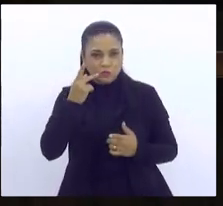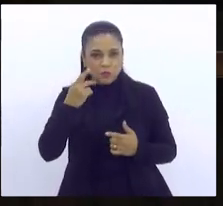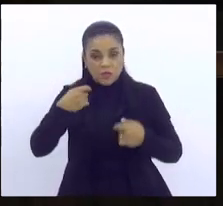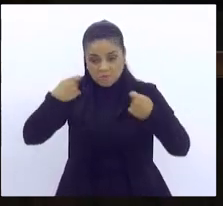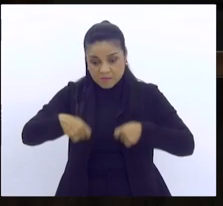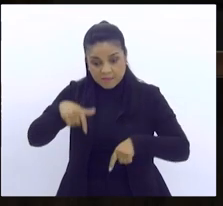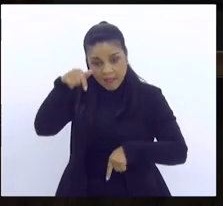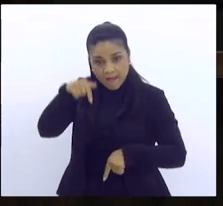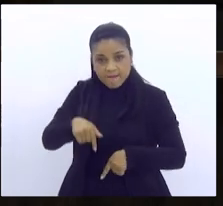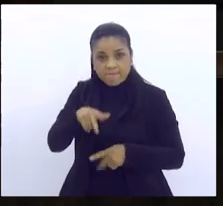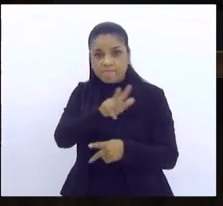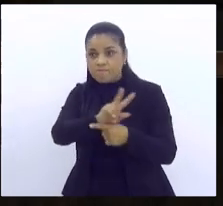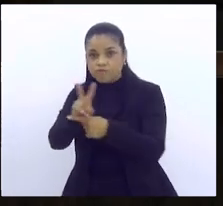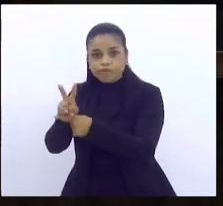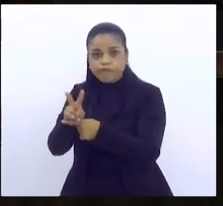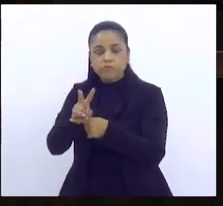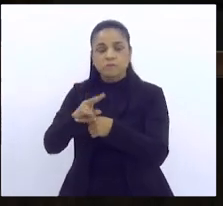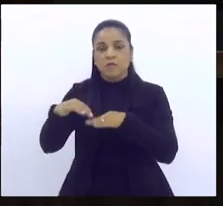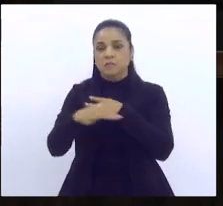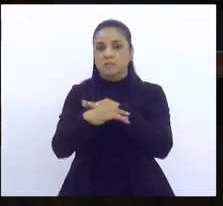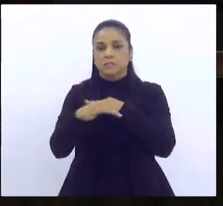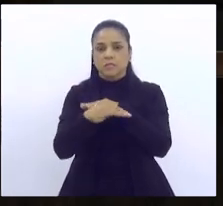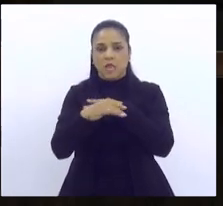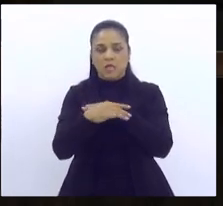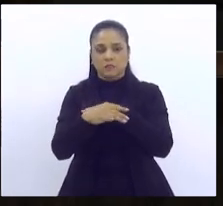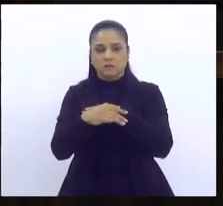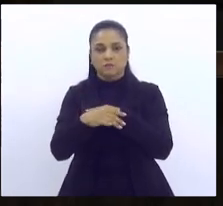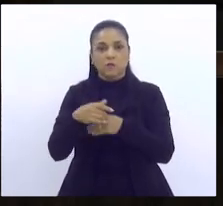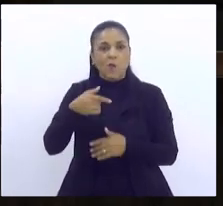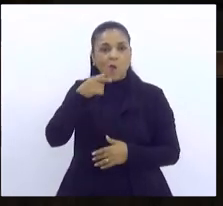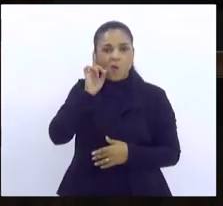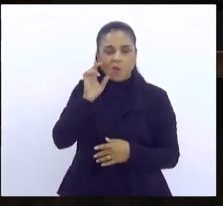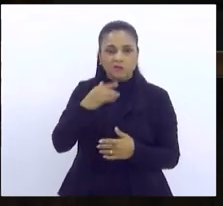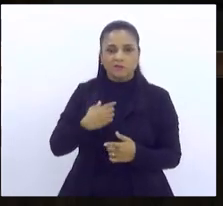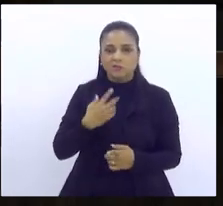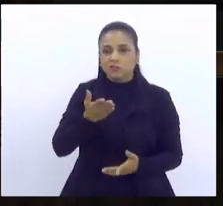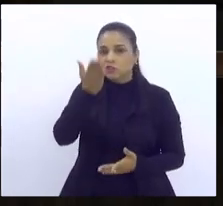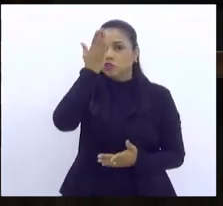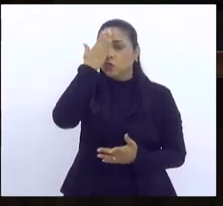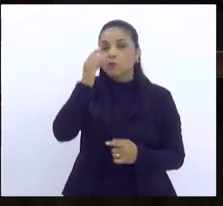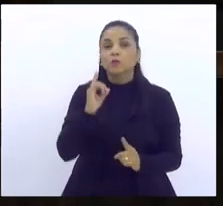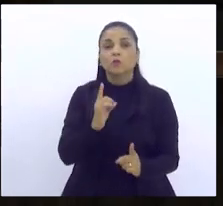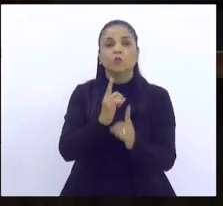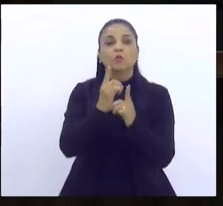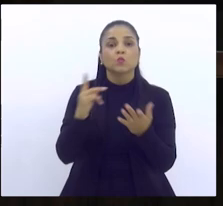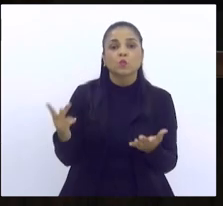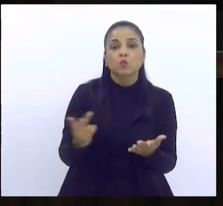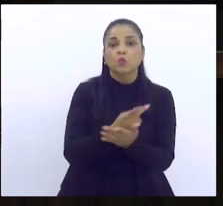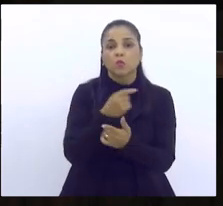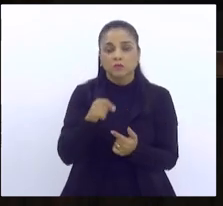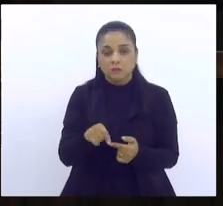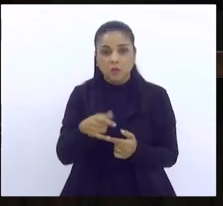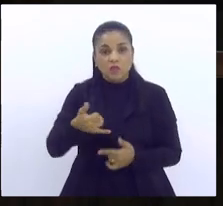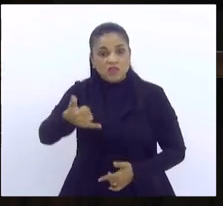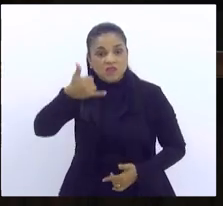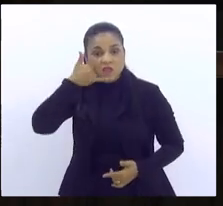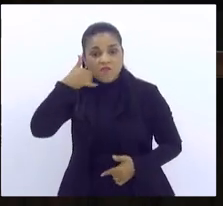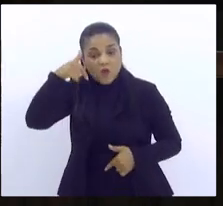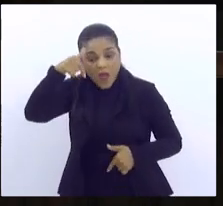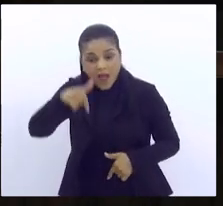aqui, na cidade do Rio. Ontem, quando ele soube do que aconteceu, ele tinha que estar no telefone, pelo menos igual eu estava,